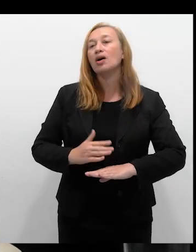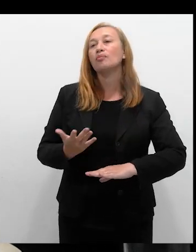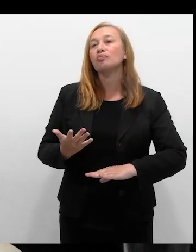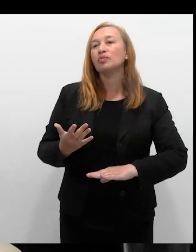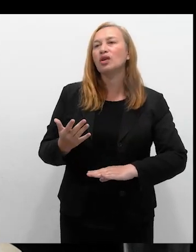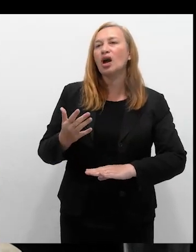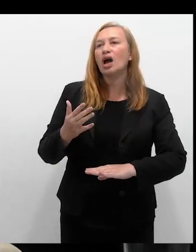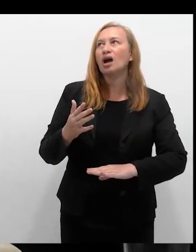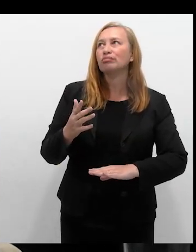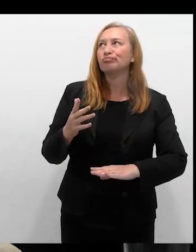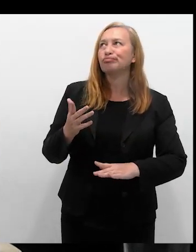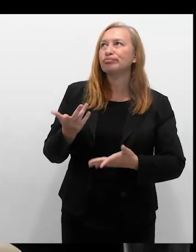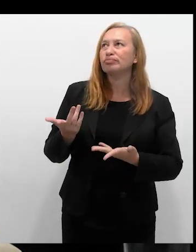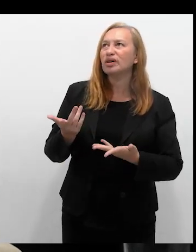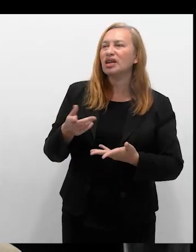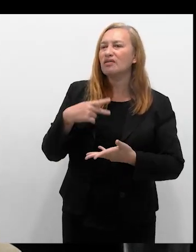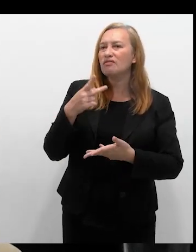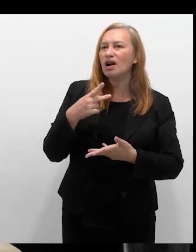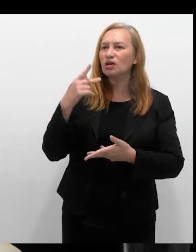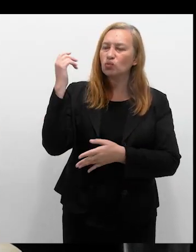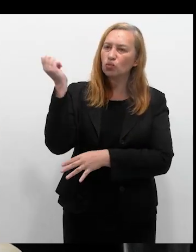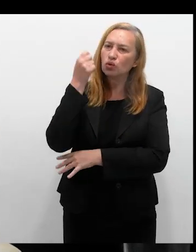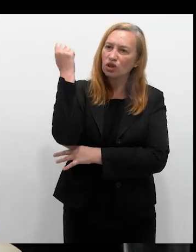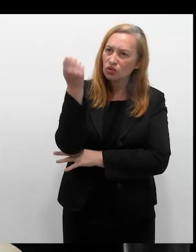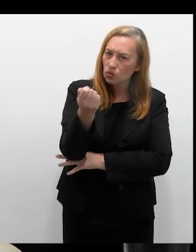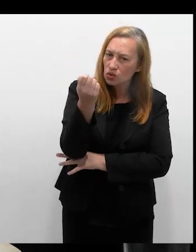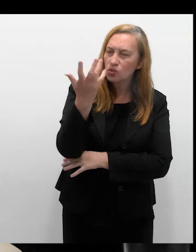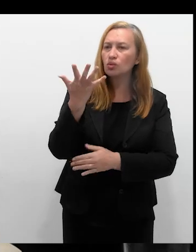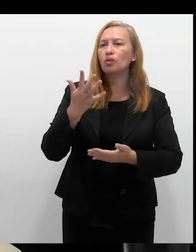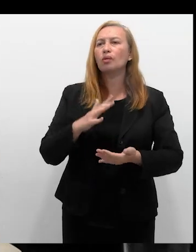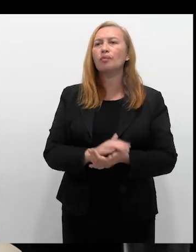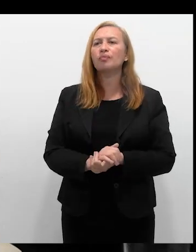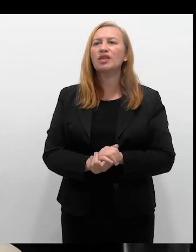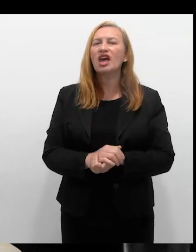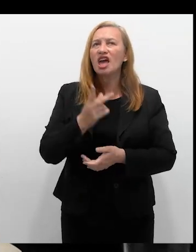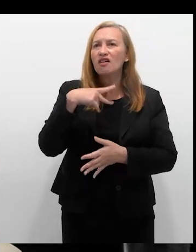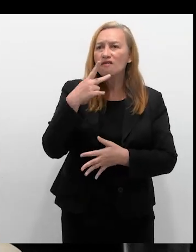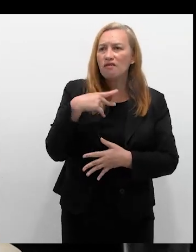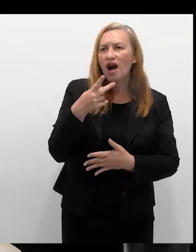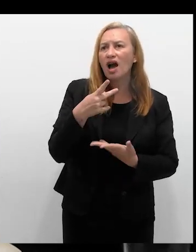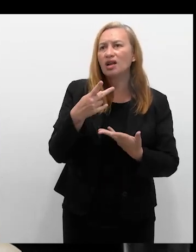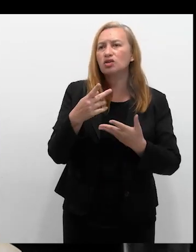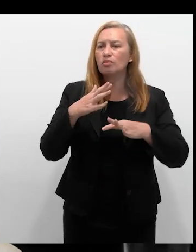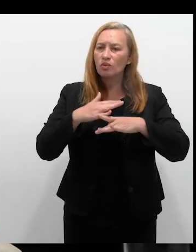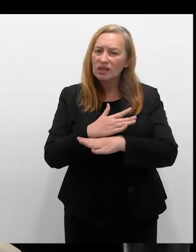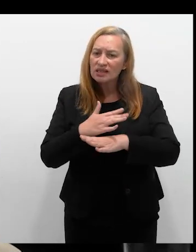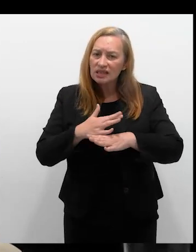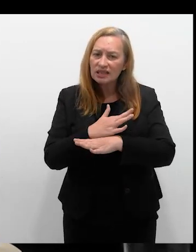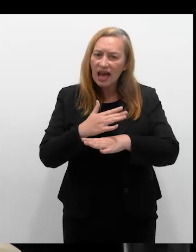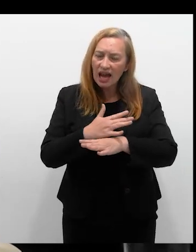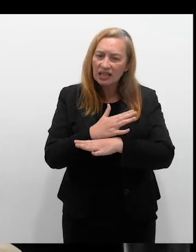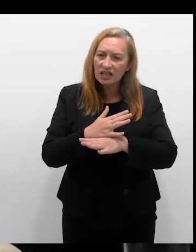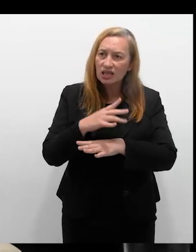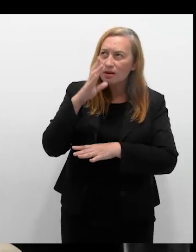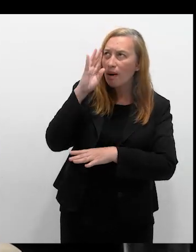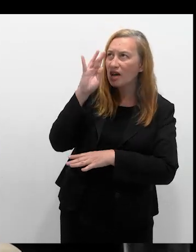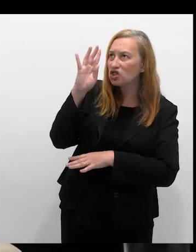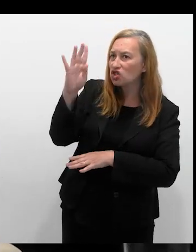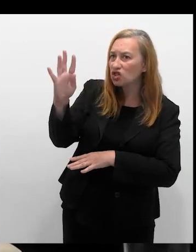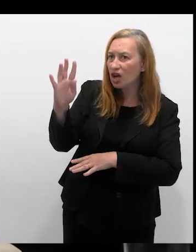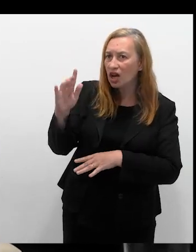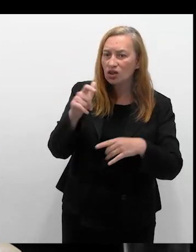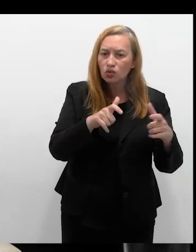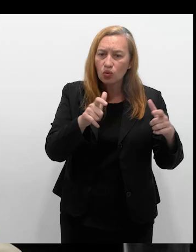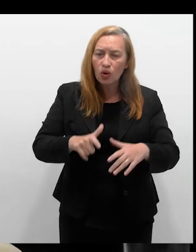que nasceu e vive no Rio Grande do Sul, ele é muito impactante, porque, embora ele não se passe lá, ele fala sobre